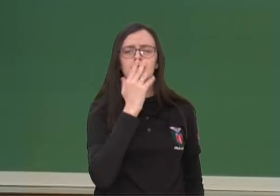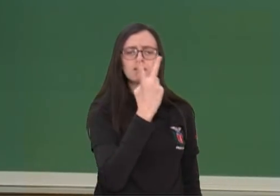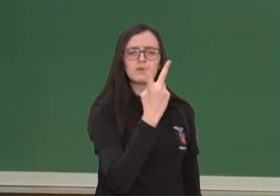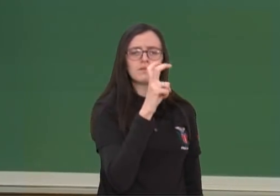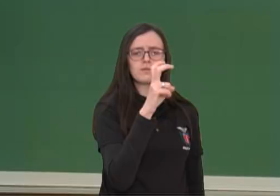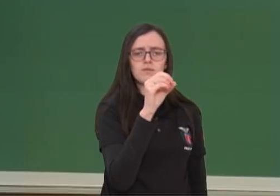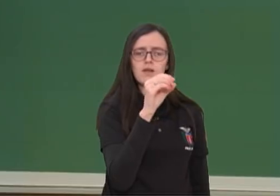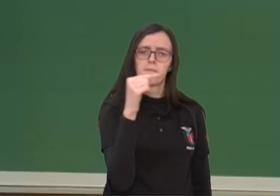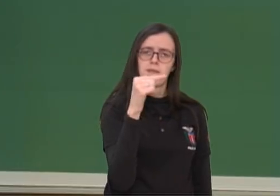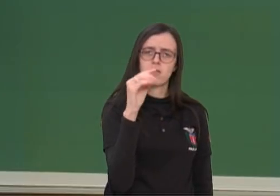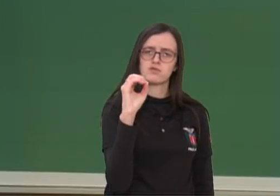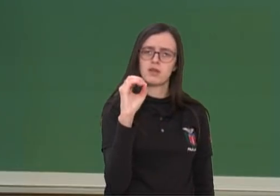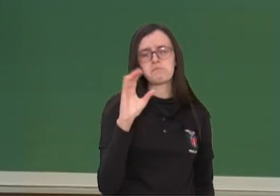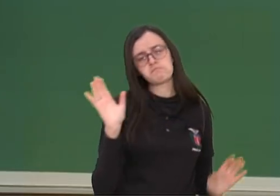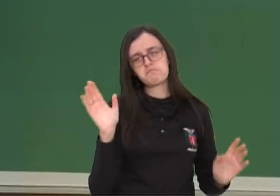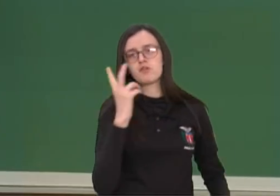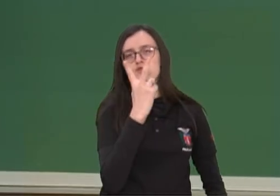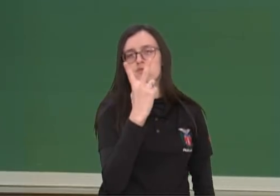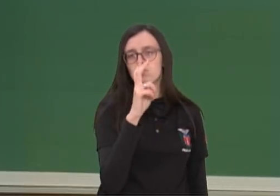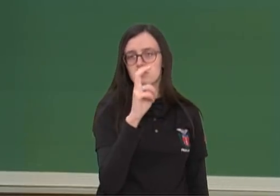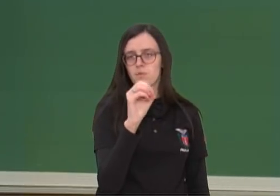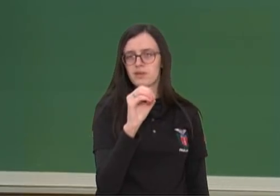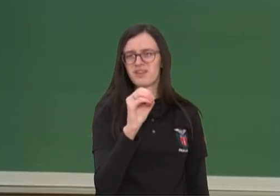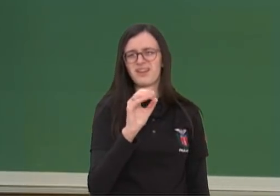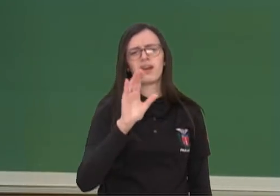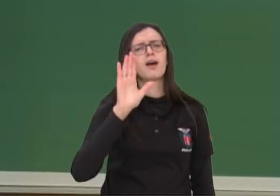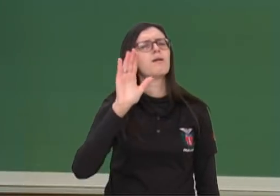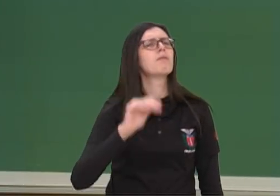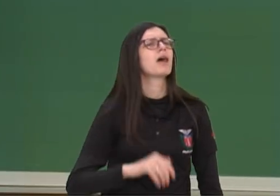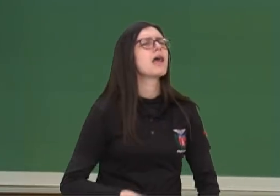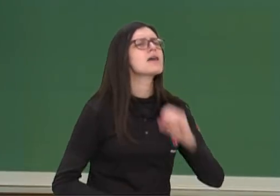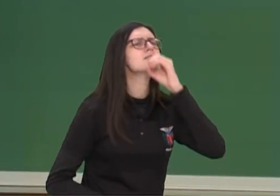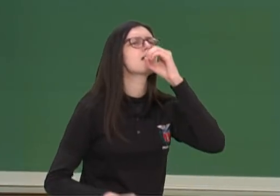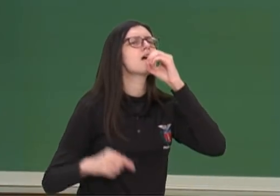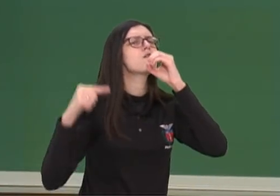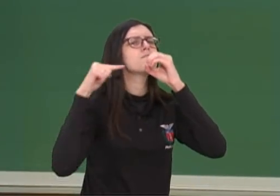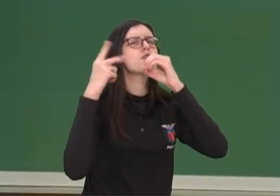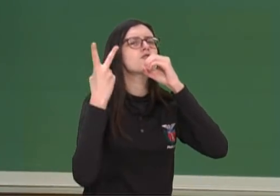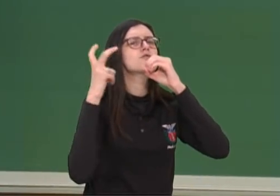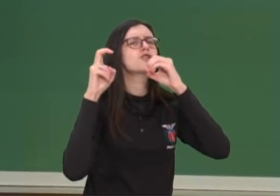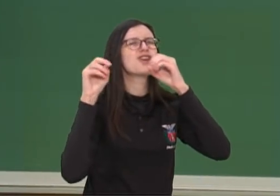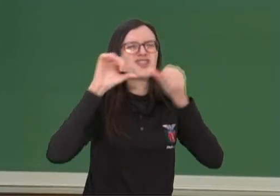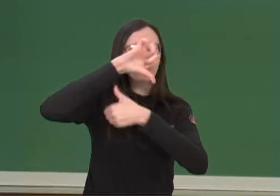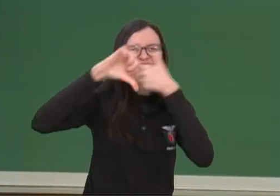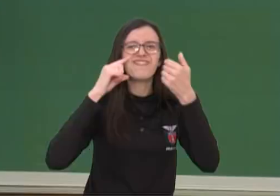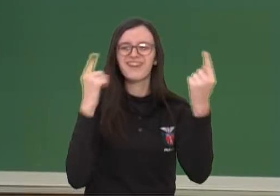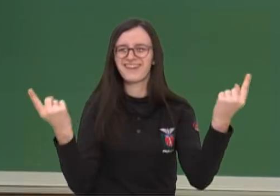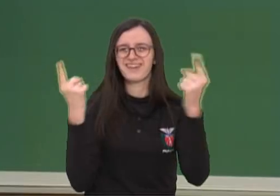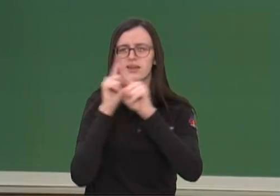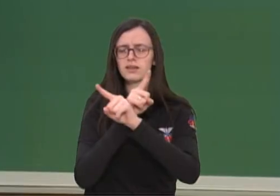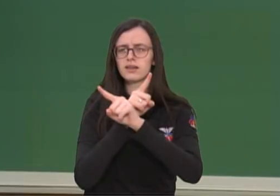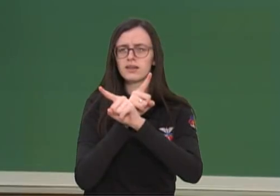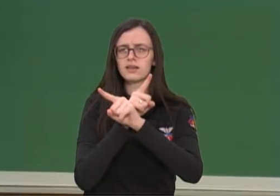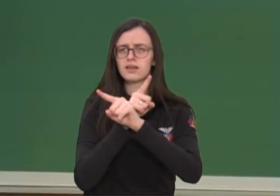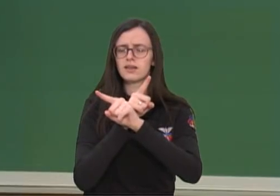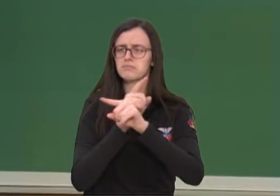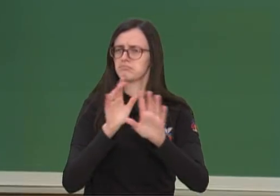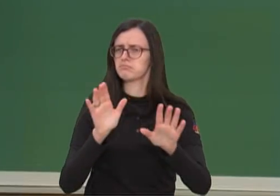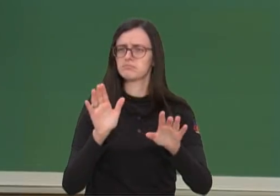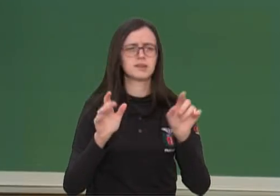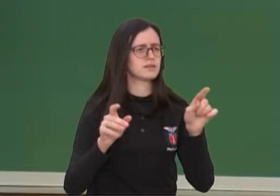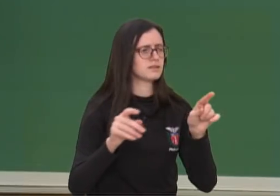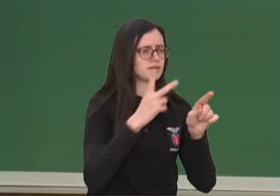250 menos 0? 250. Mas e 0 menos 250? Aconteceu a mesma coisa, não